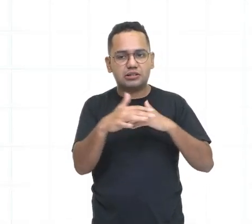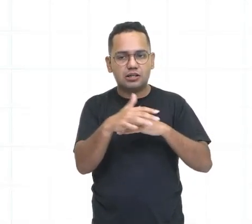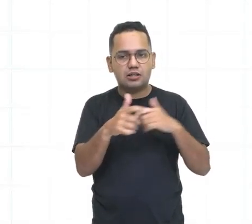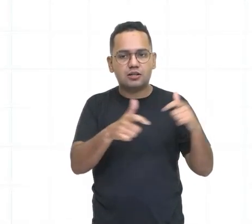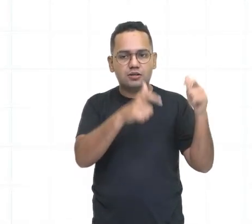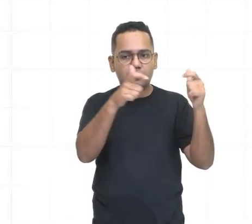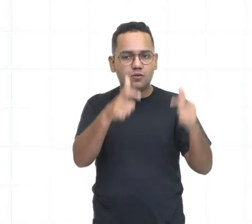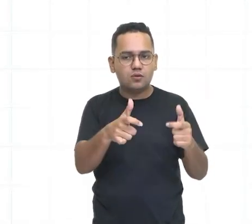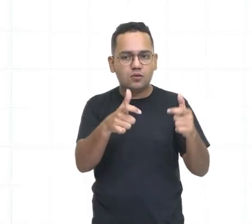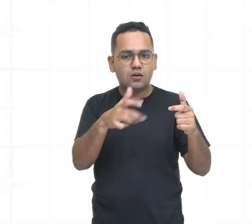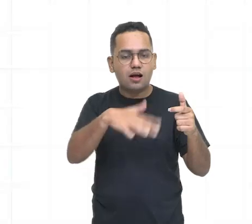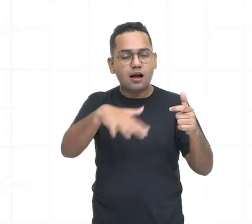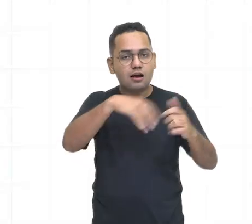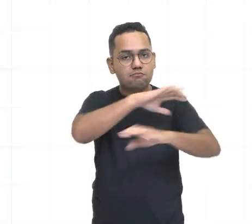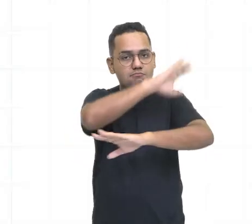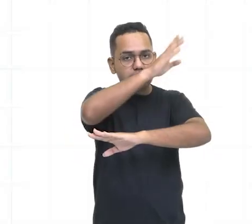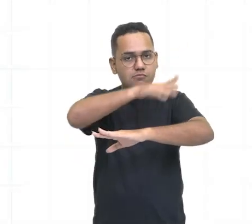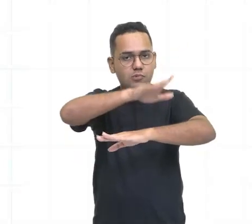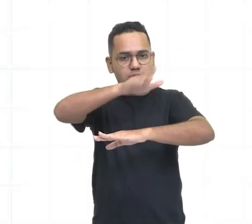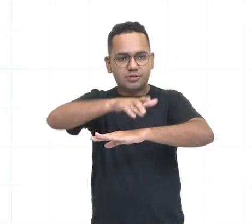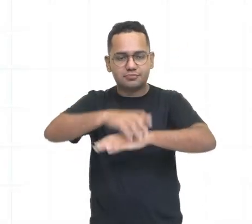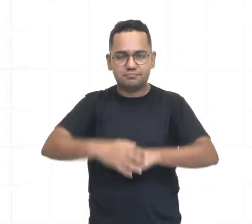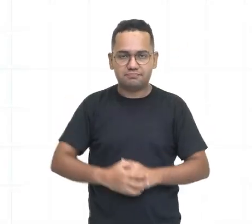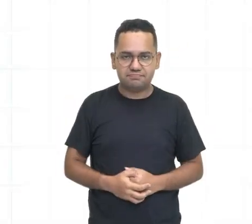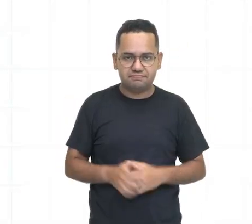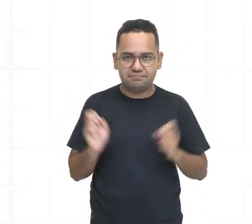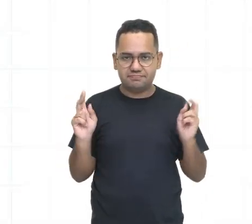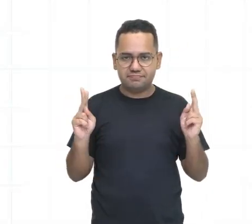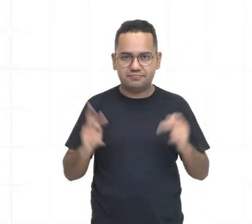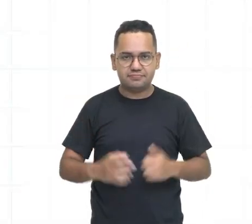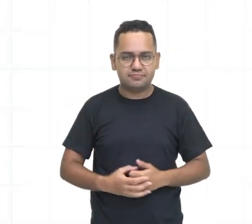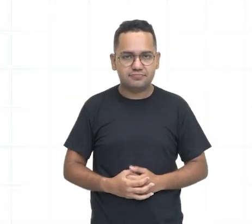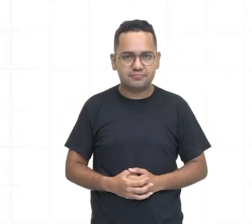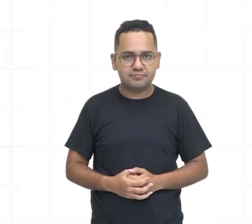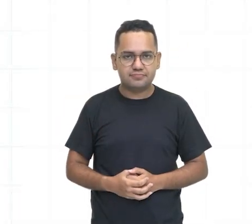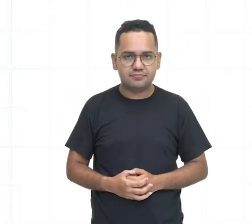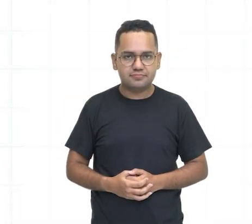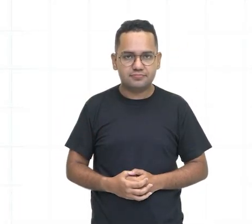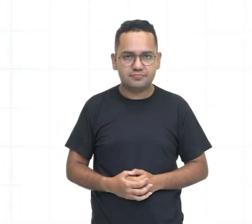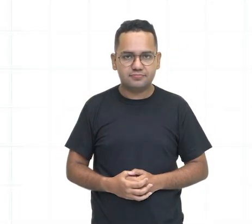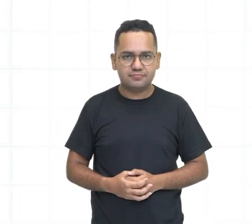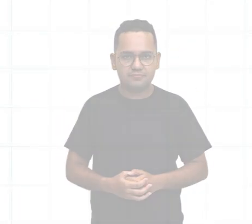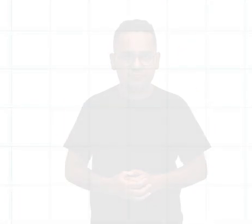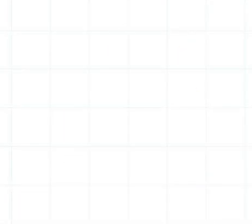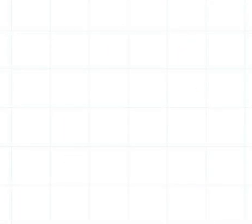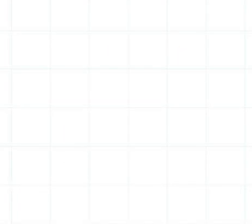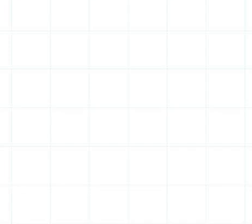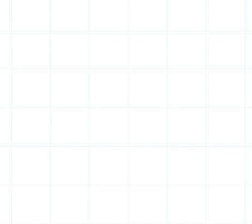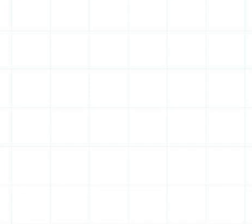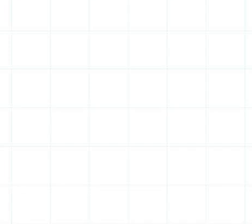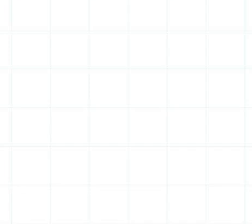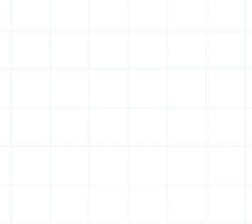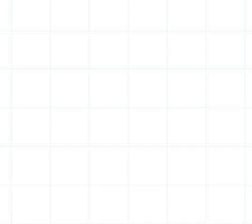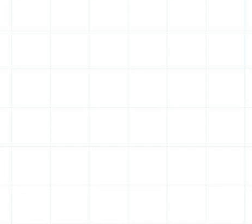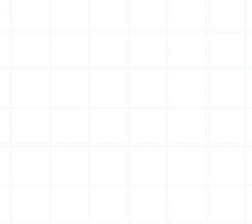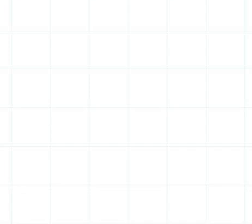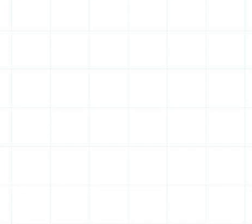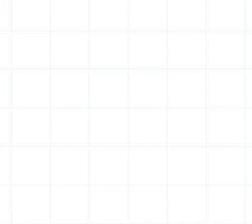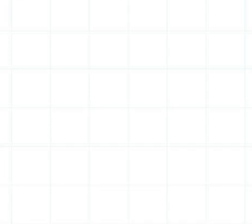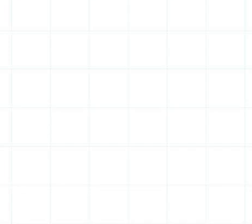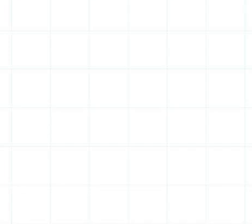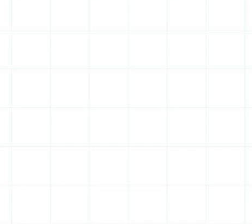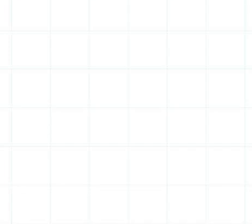situada em uma região montanhosa, tá bom? E, né, vamos